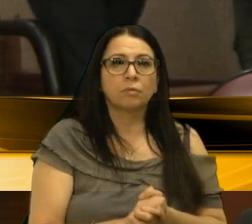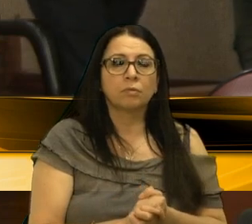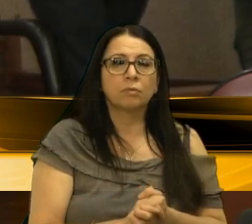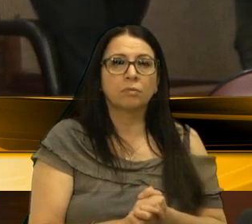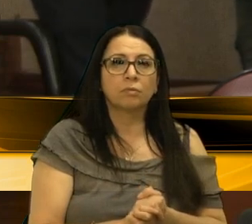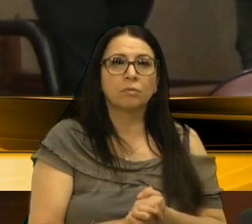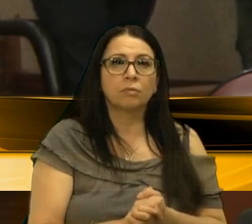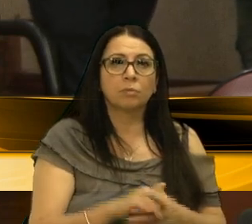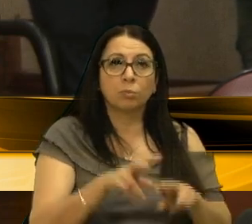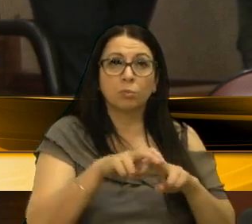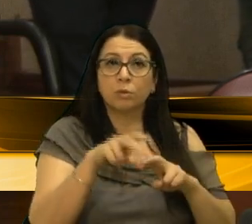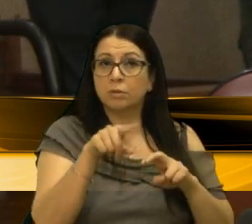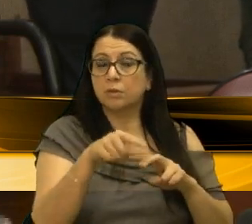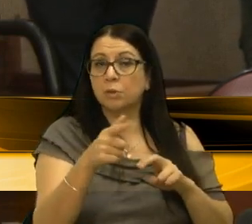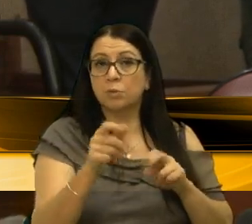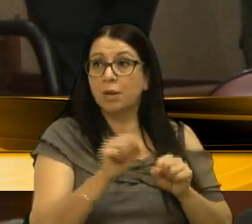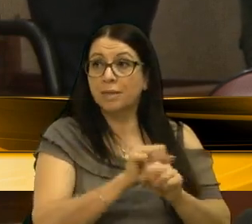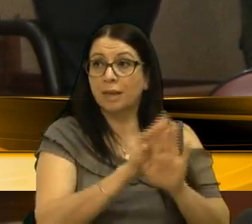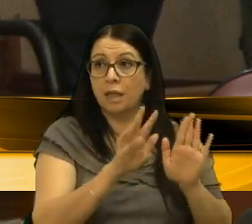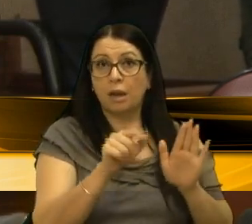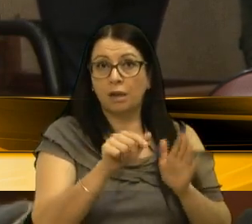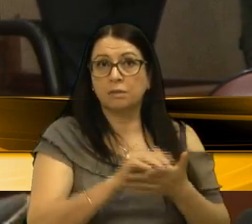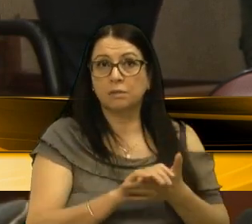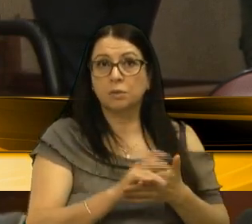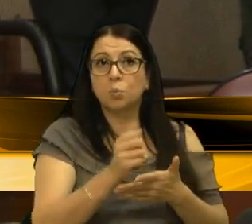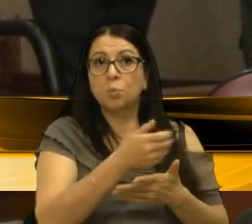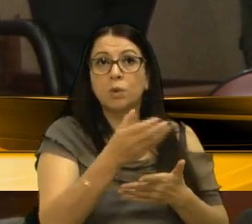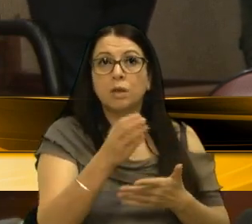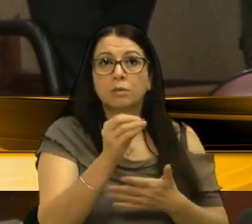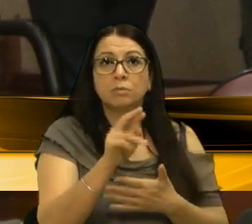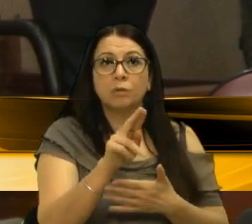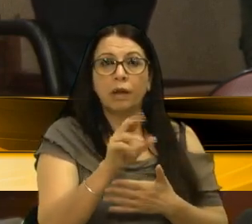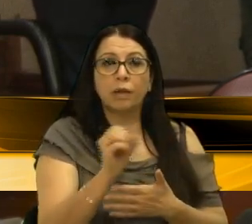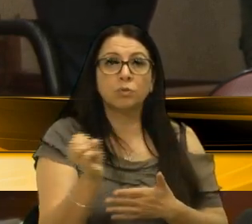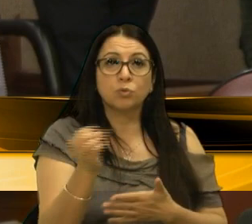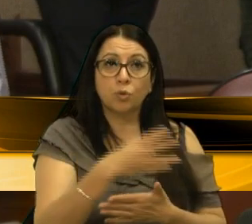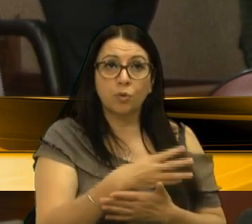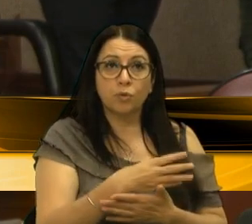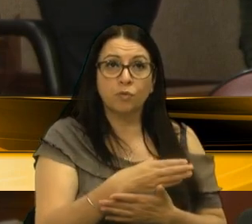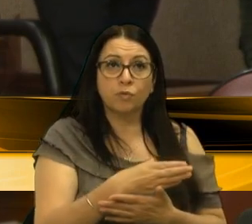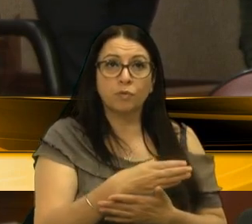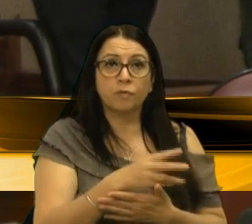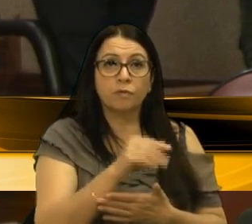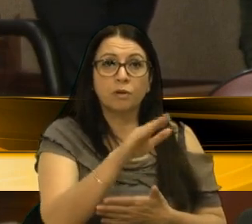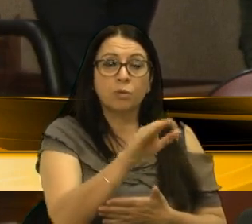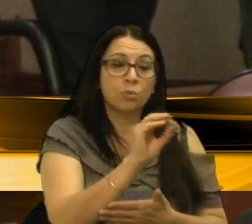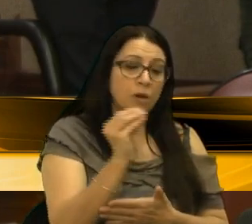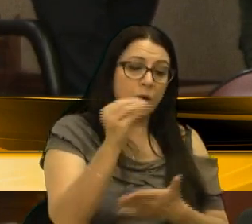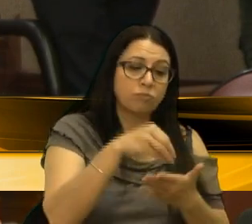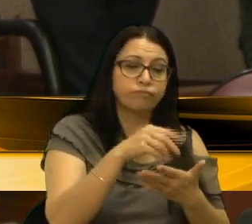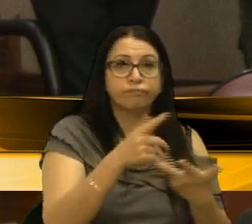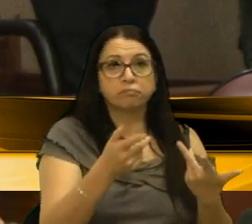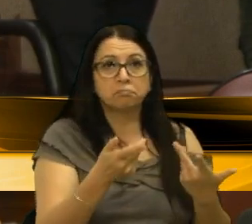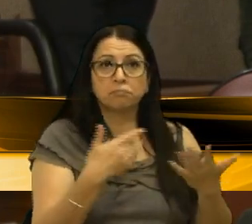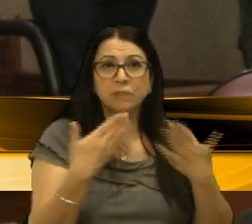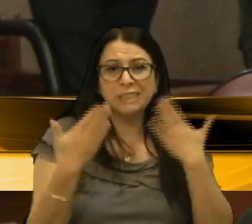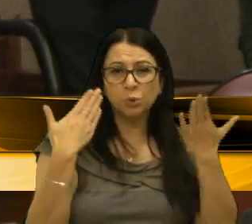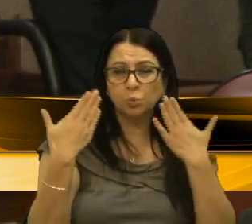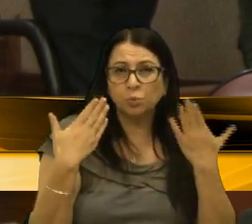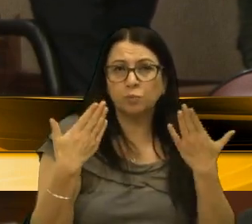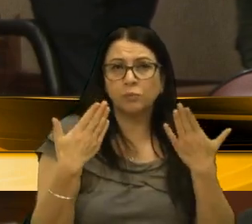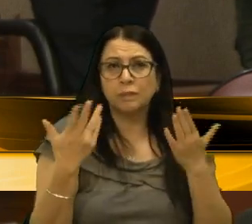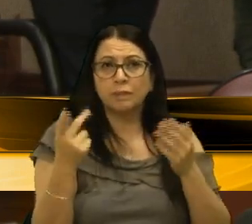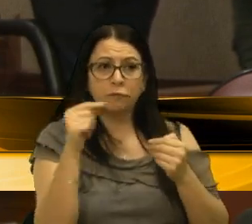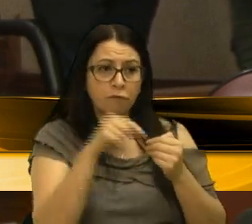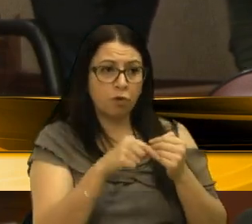Portanto, aqui, como ele não esclarece quantos cargos novos foram ou não incluídos aqui, a gente fica na dúvida se